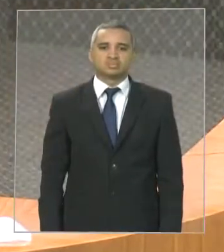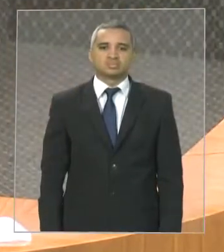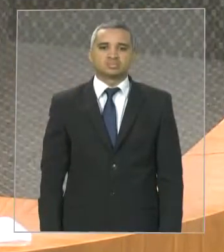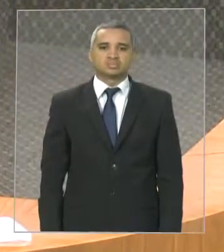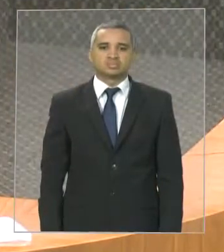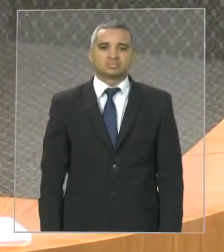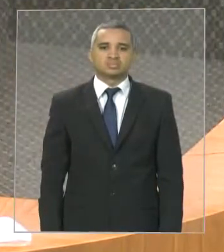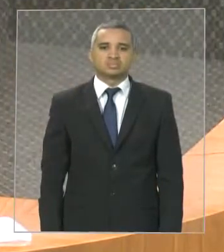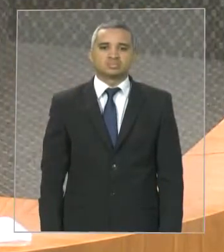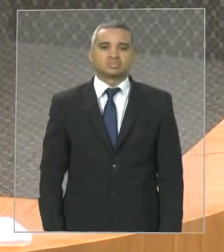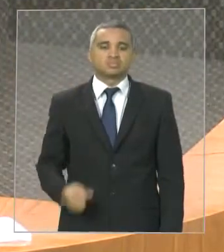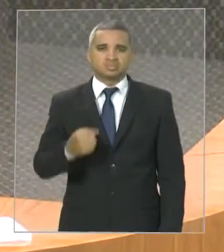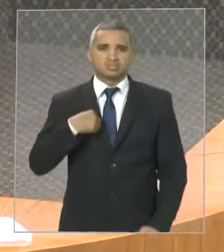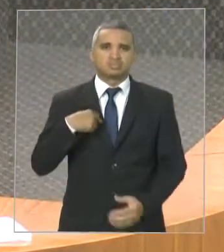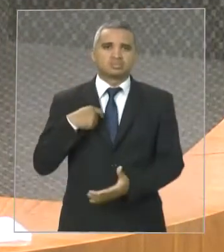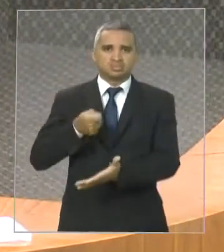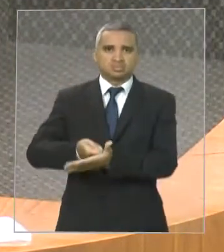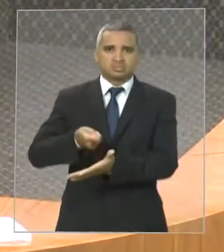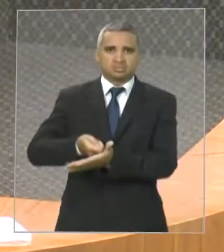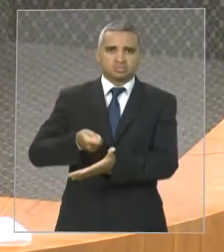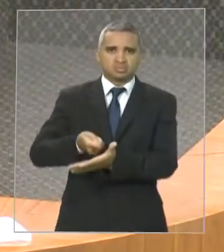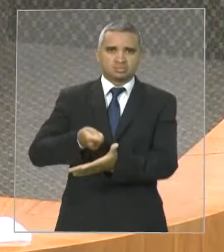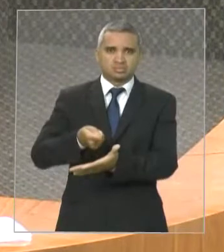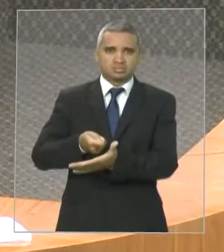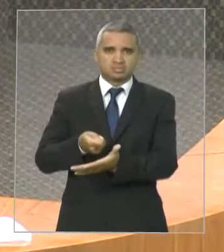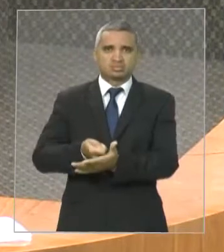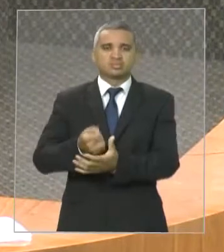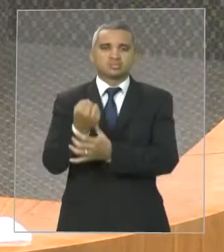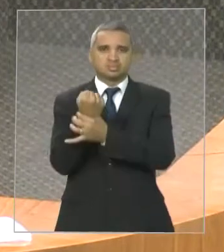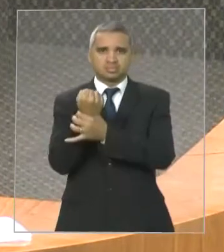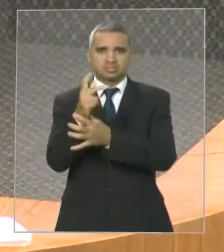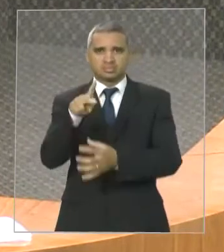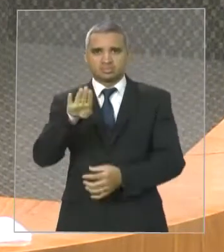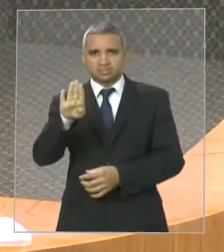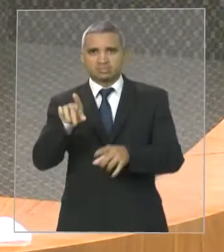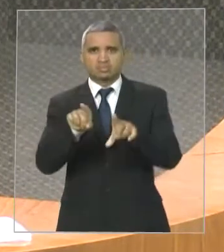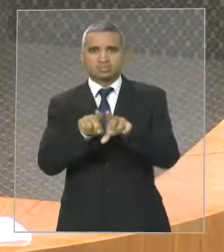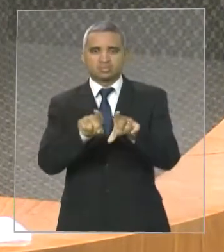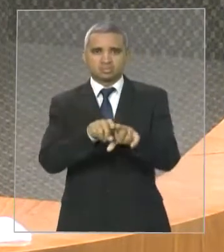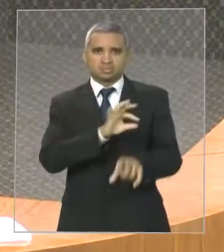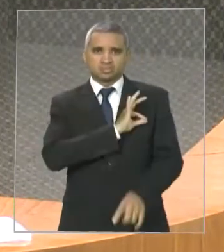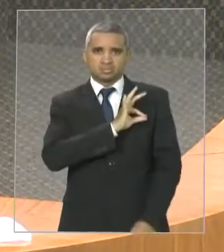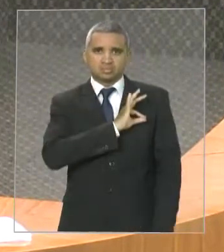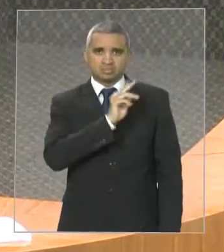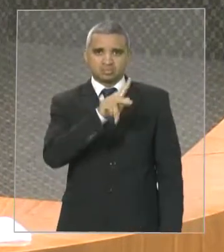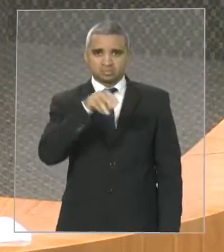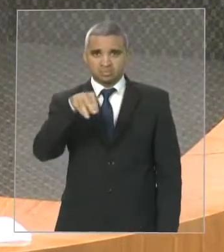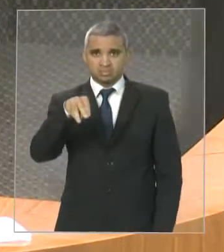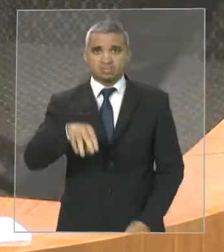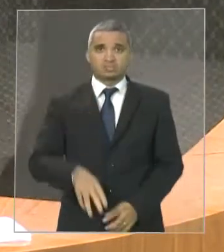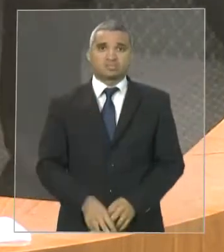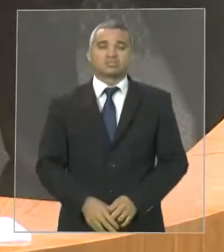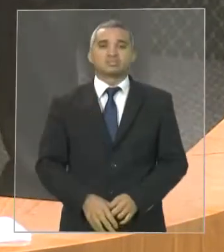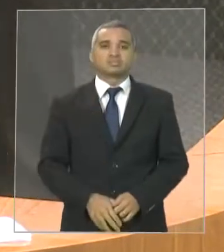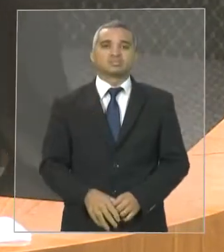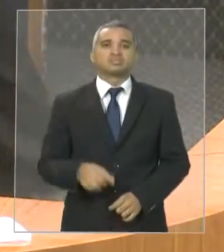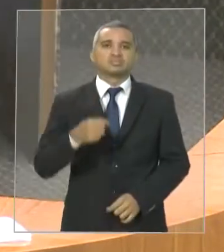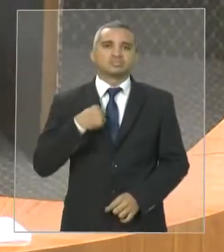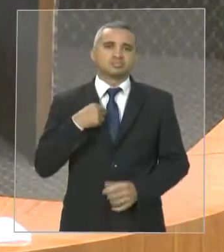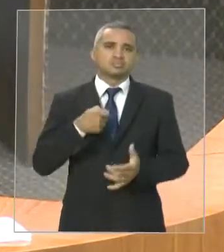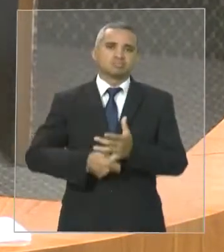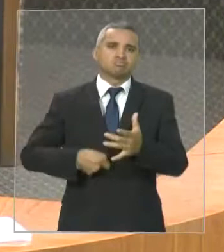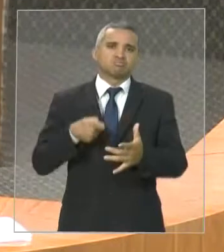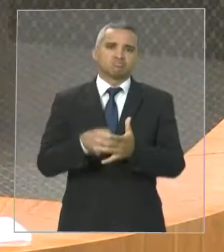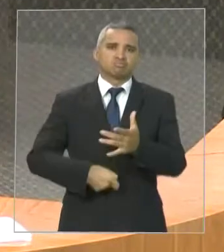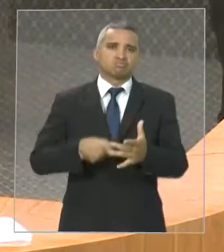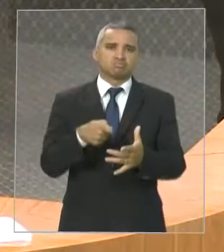Eu tenho feito uma defesa nesta casa, em defesa da segurança pública, da polícia militar, e eu tenho ressaltado que embaixo do